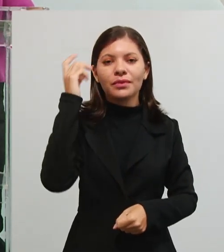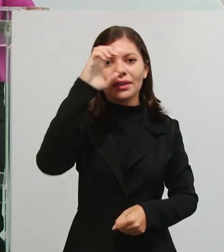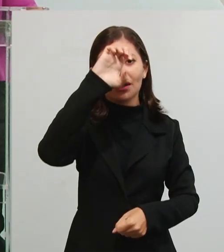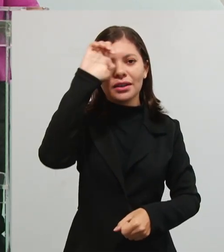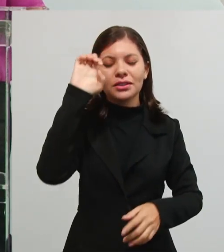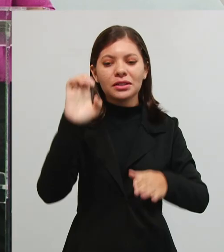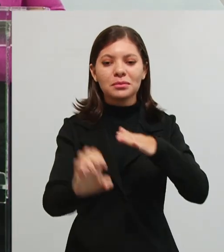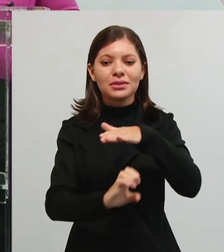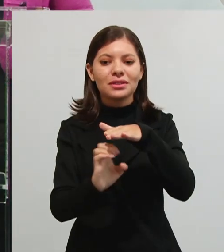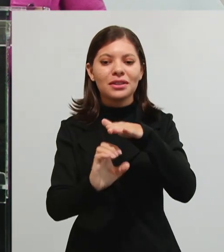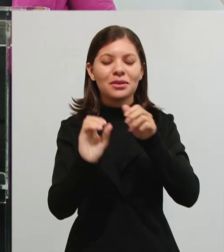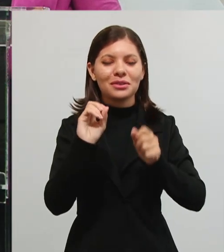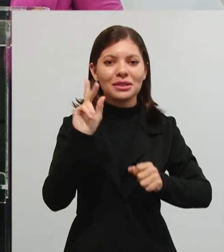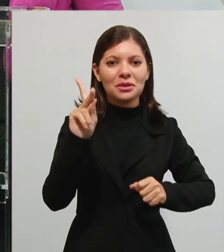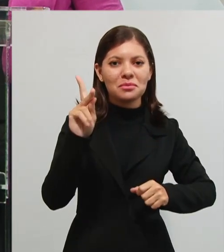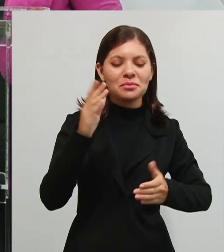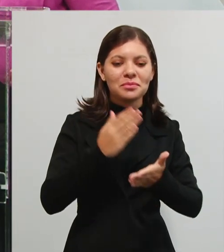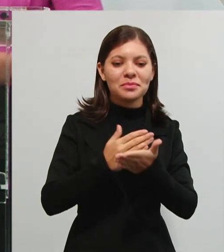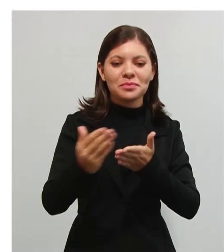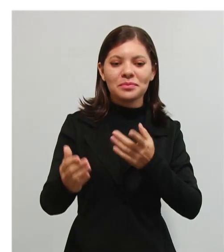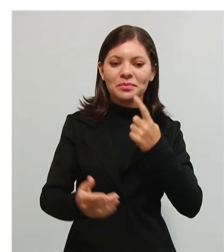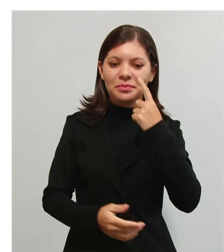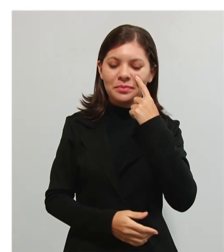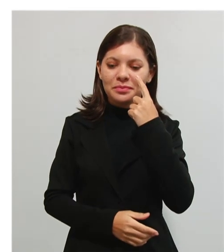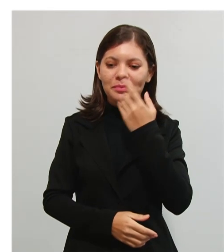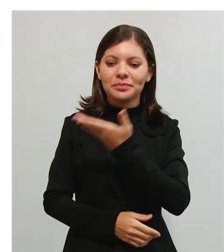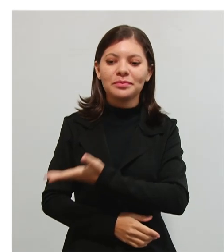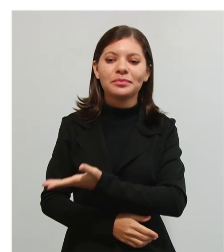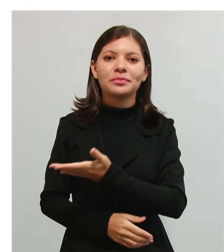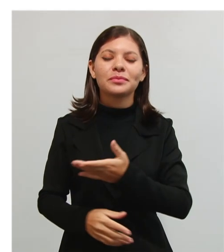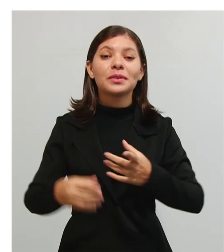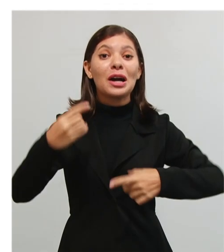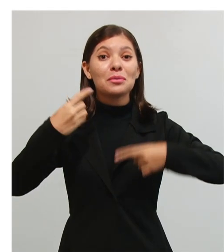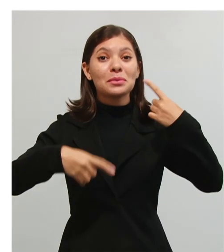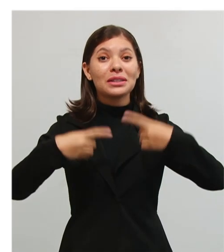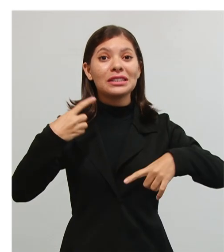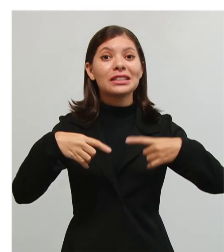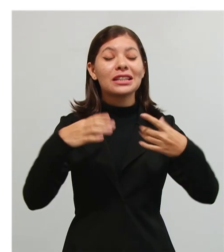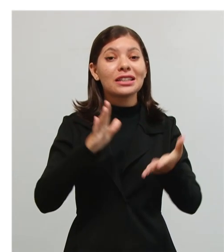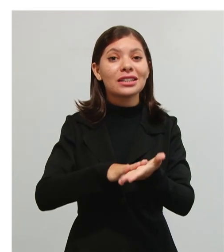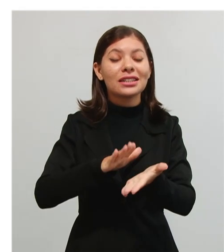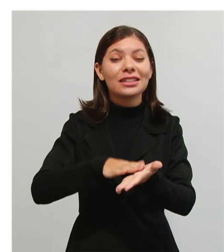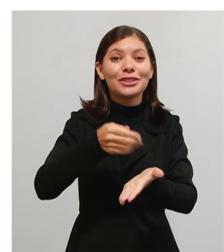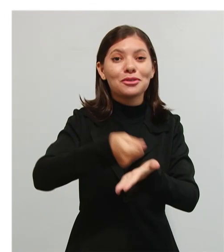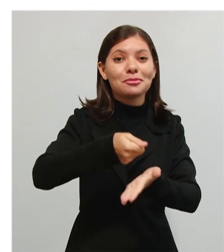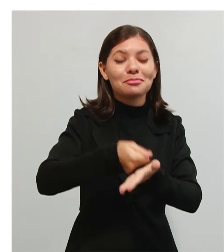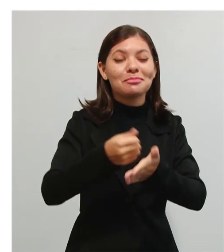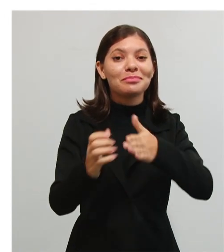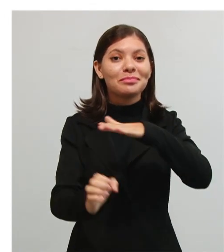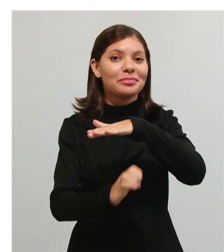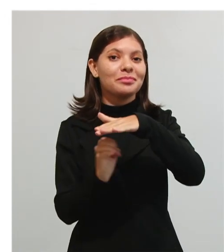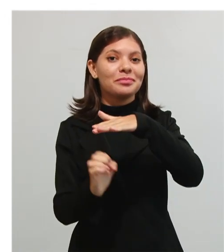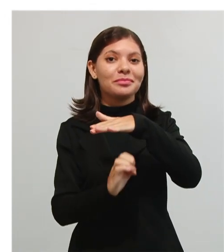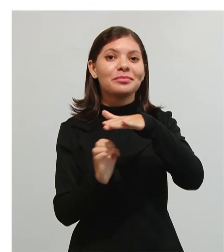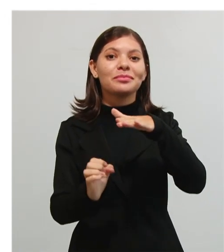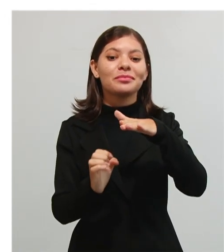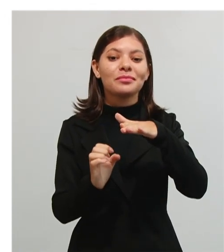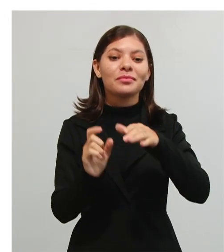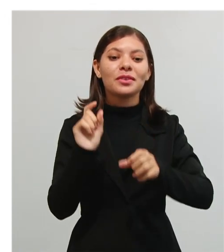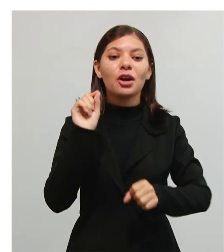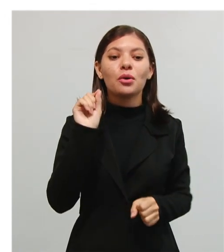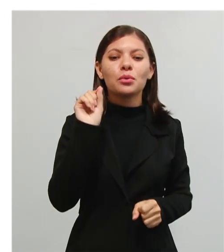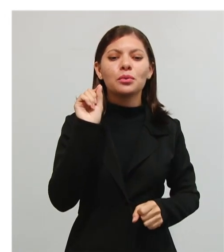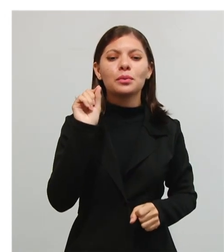gente? Vamos prosseguir, então. A política de cobrança das empresas são